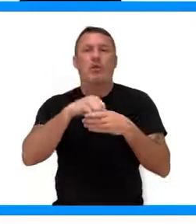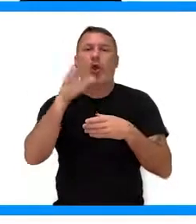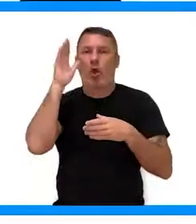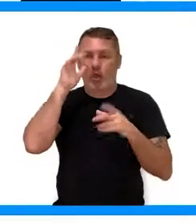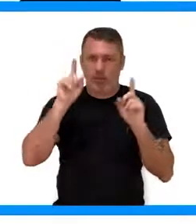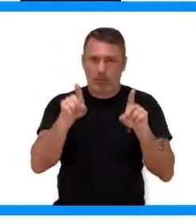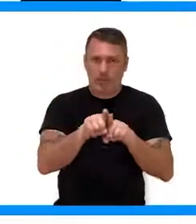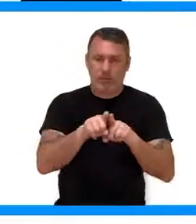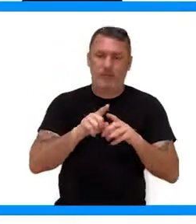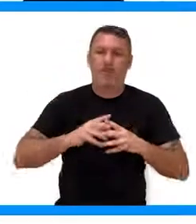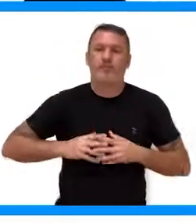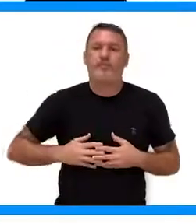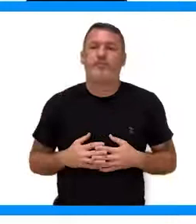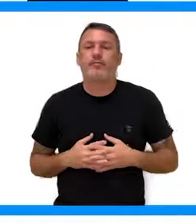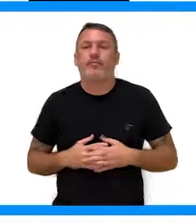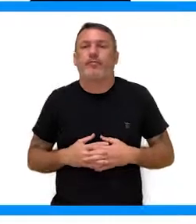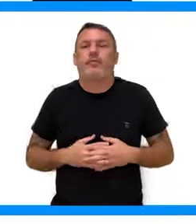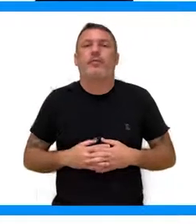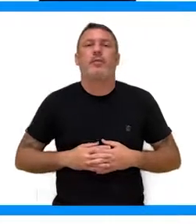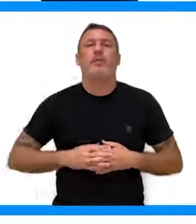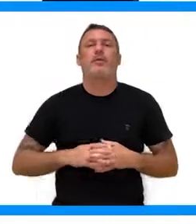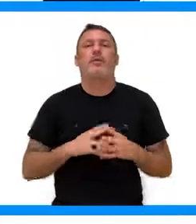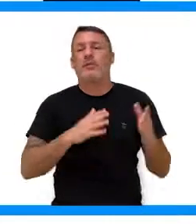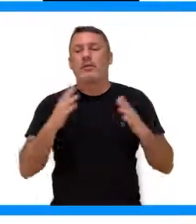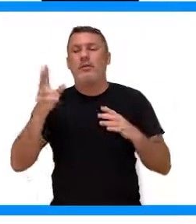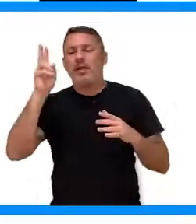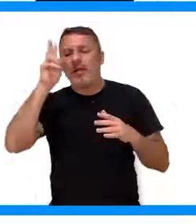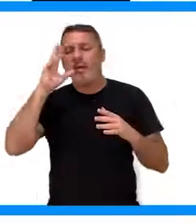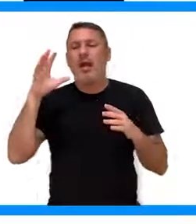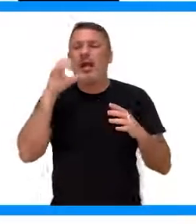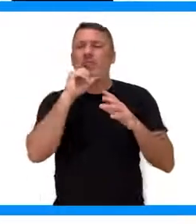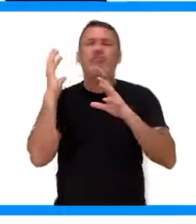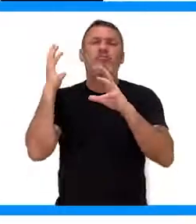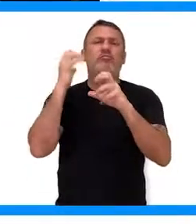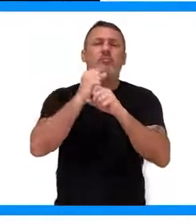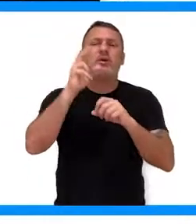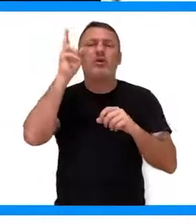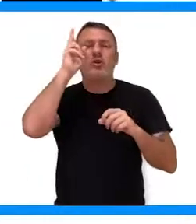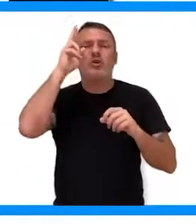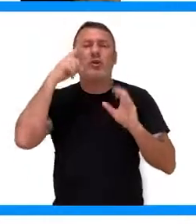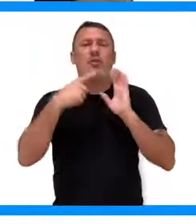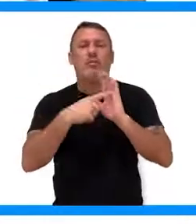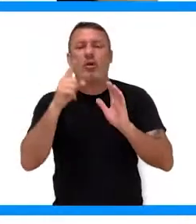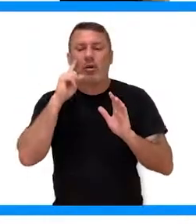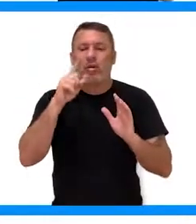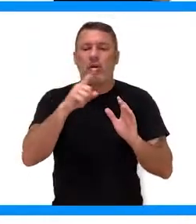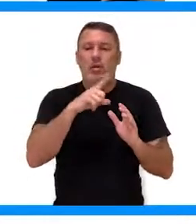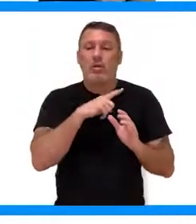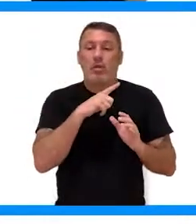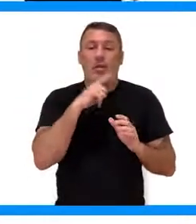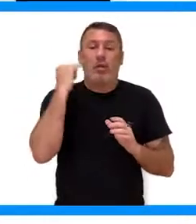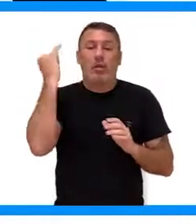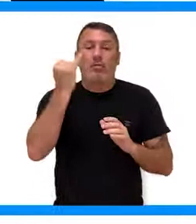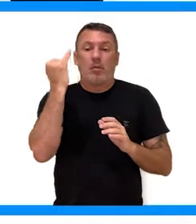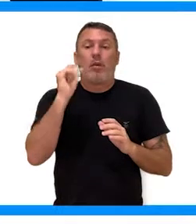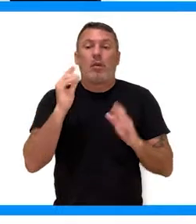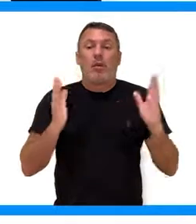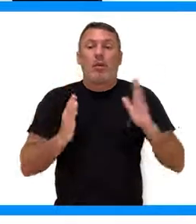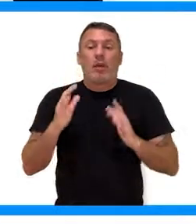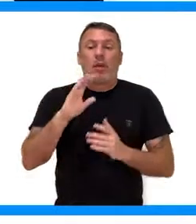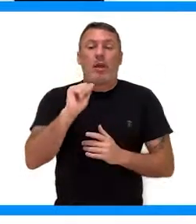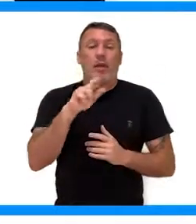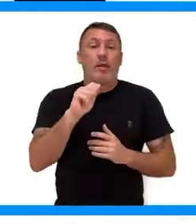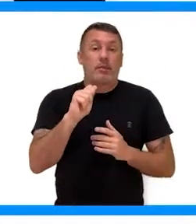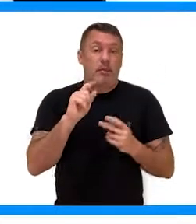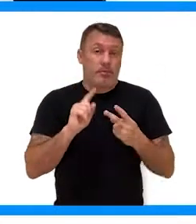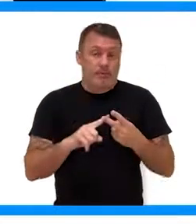também assista. Lembrando aqui rapidamente alguns destaques históricos que nós temos: a cana, o